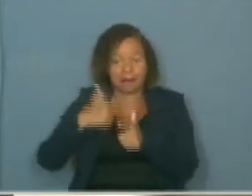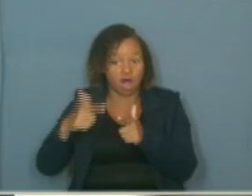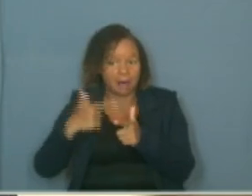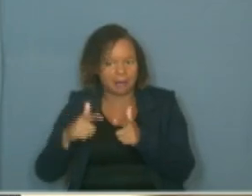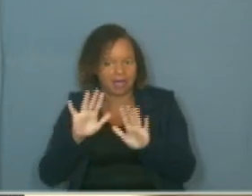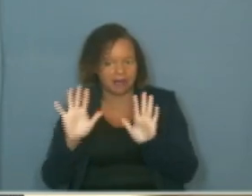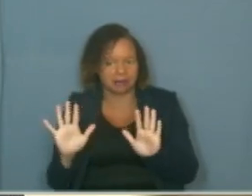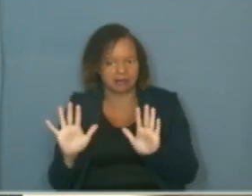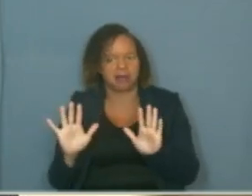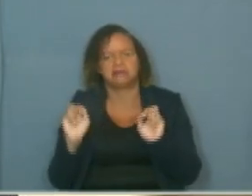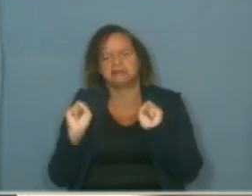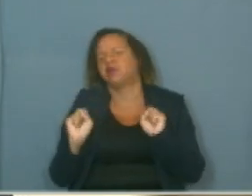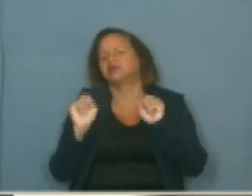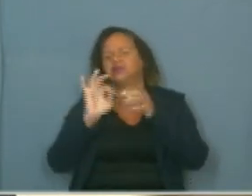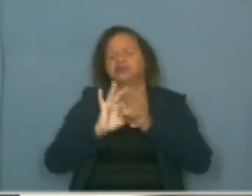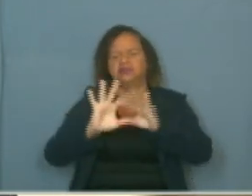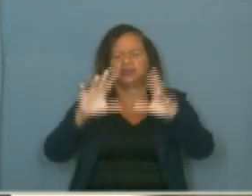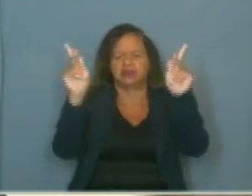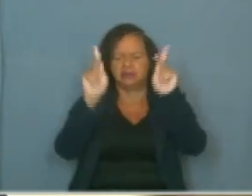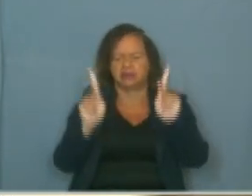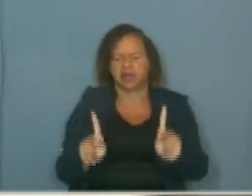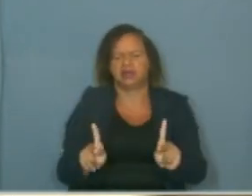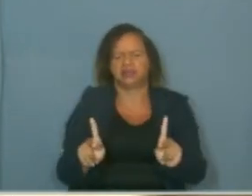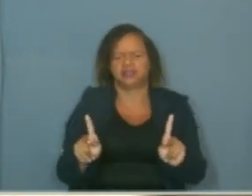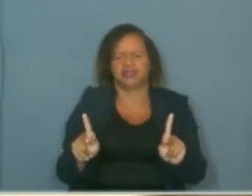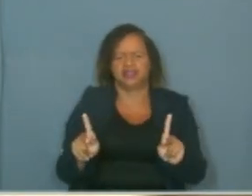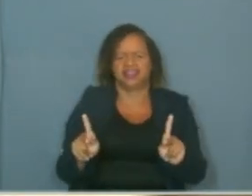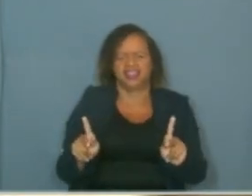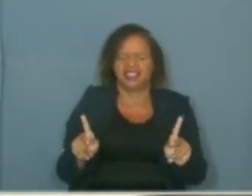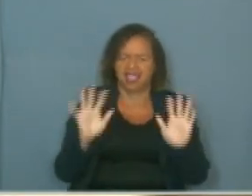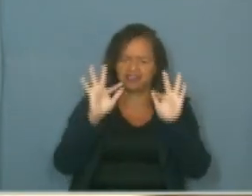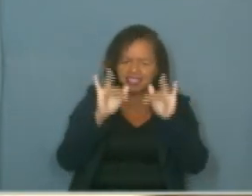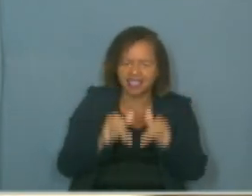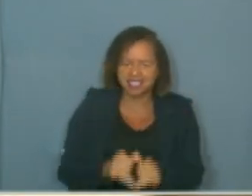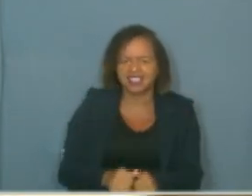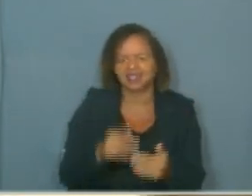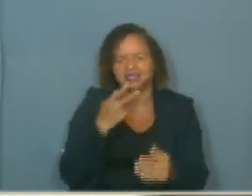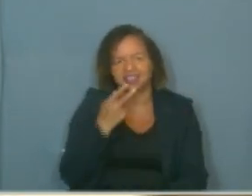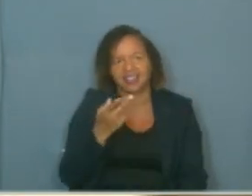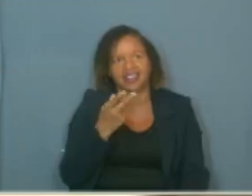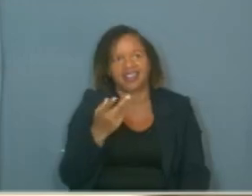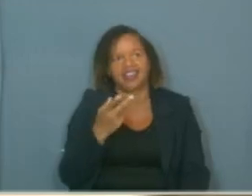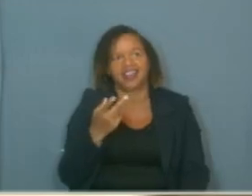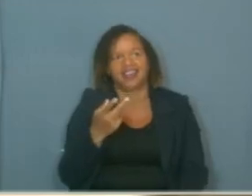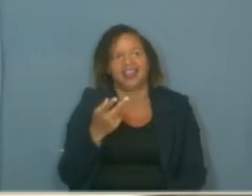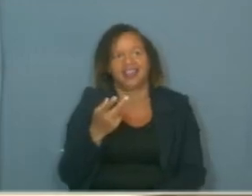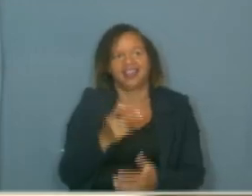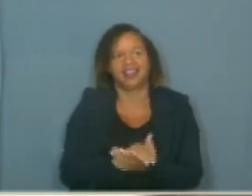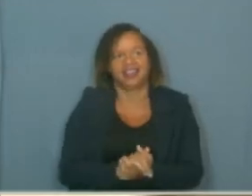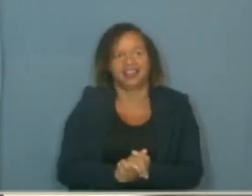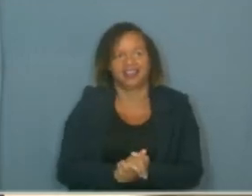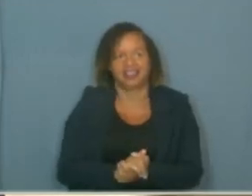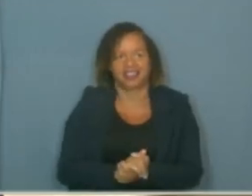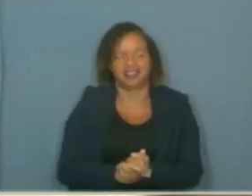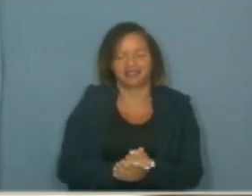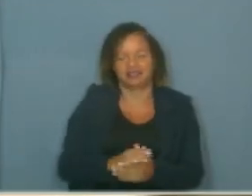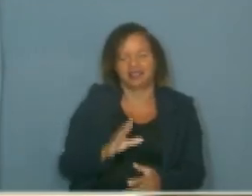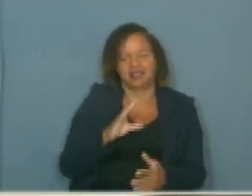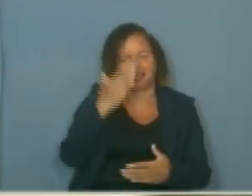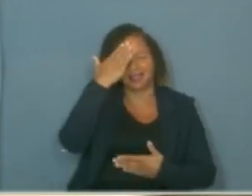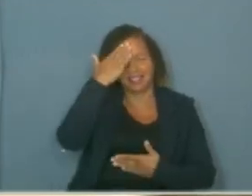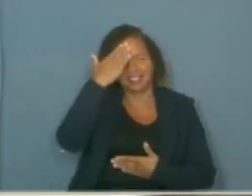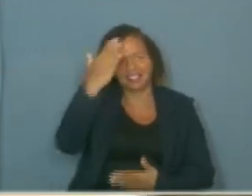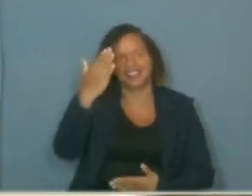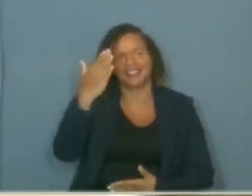nesse uso, possam ser deixadas em paz. E aí eu finalizo minha fala repetindo a vereadora Cida Pedrosa,